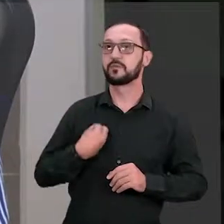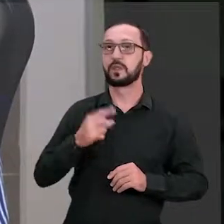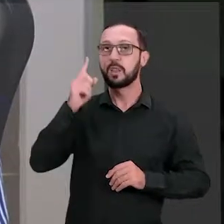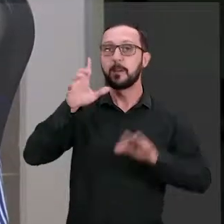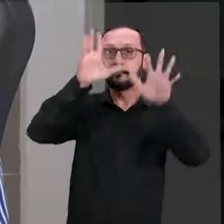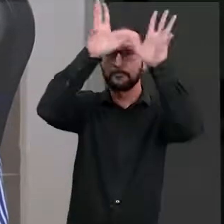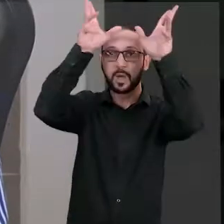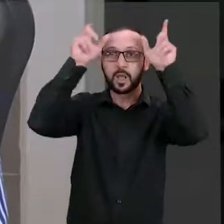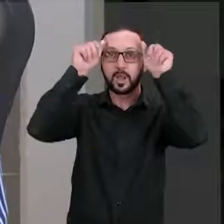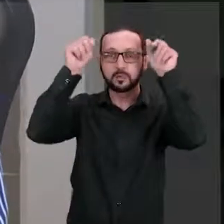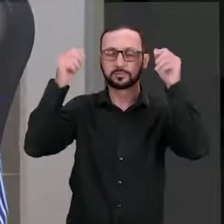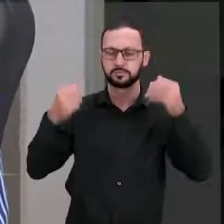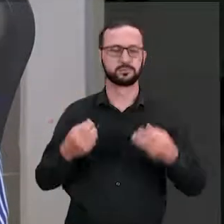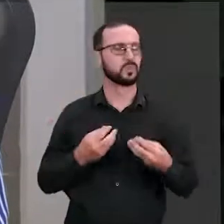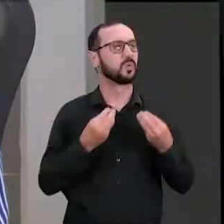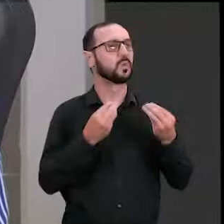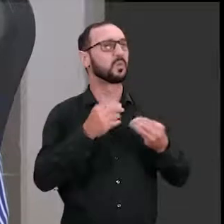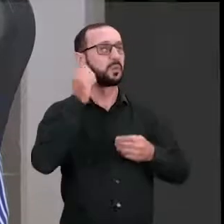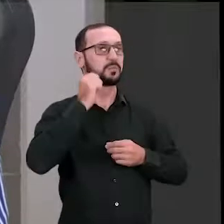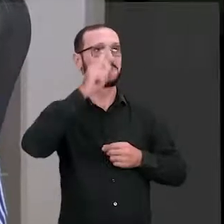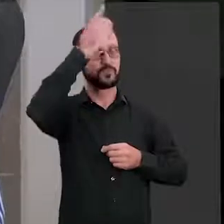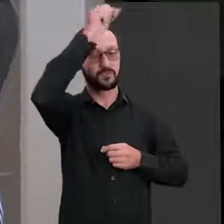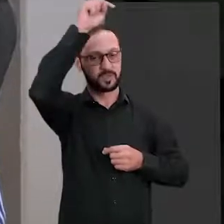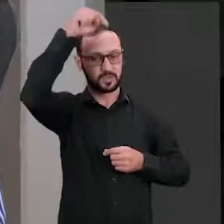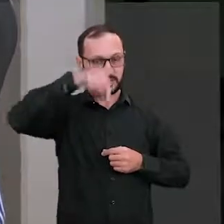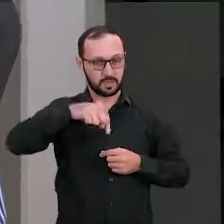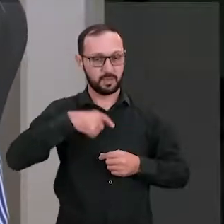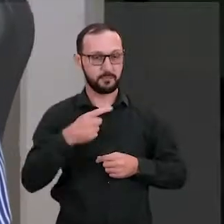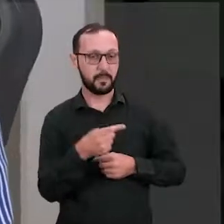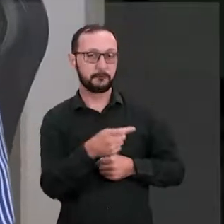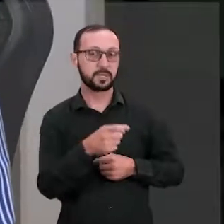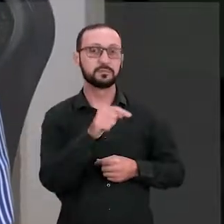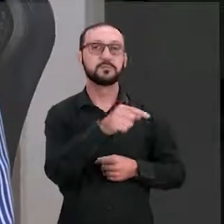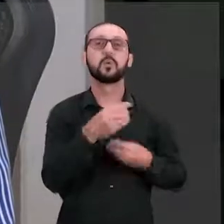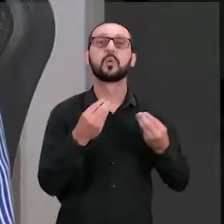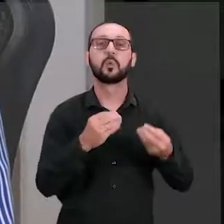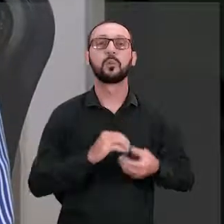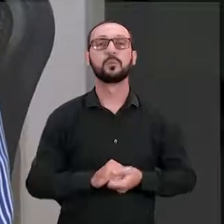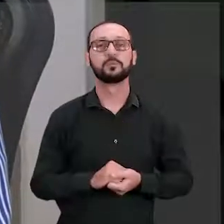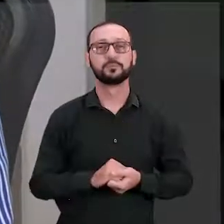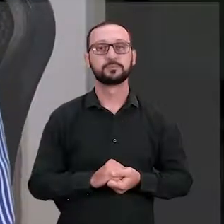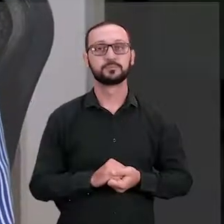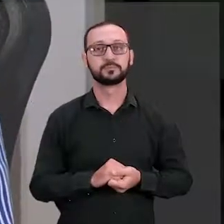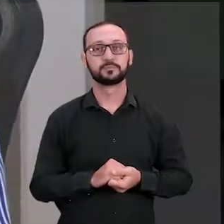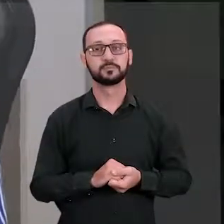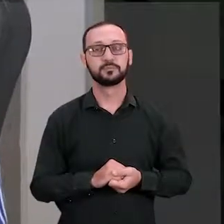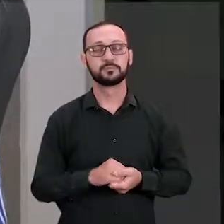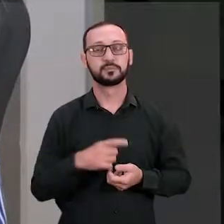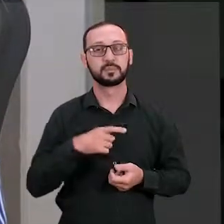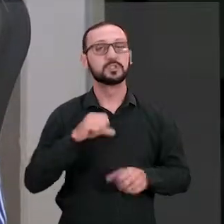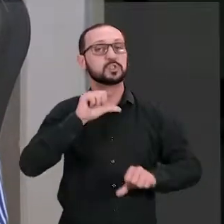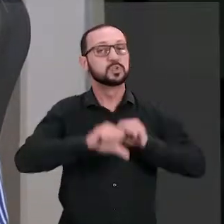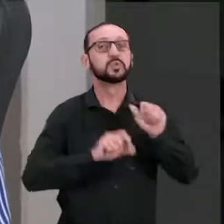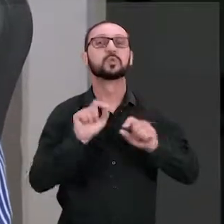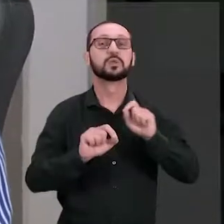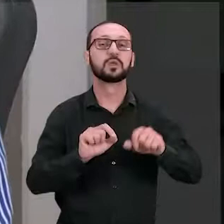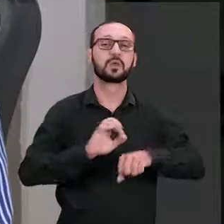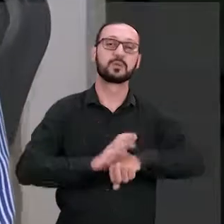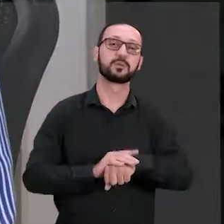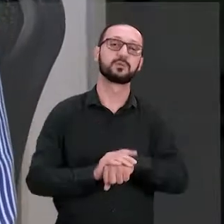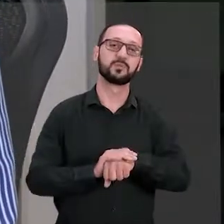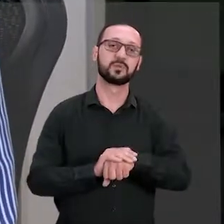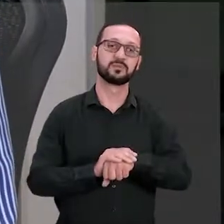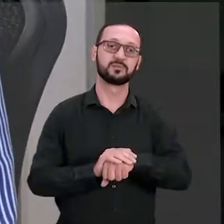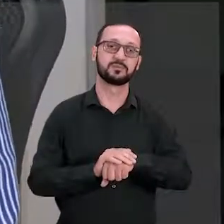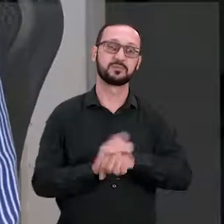em Manaus. E eu falei, como que ela vai vir de lá aqui para te matar? É assim, se torna uma